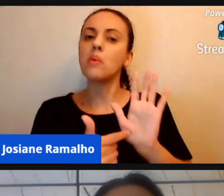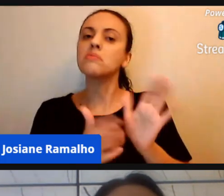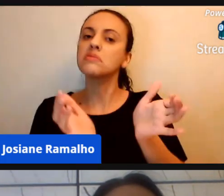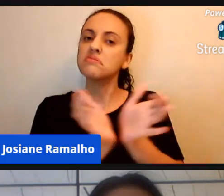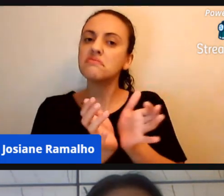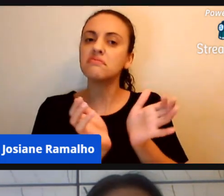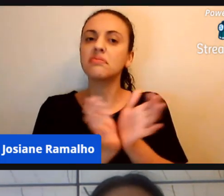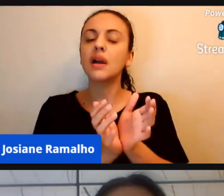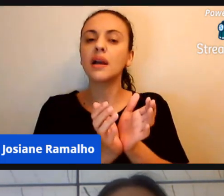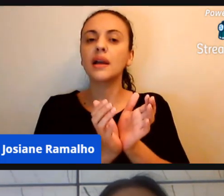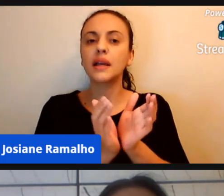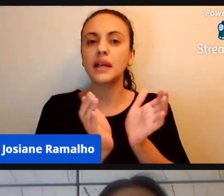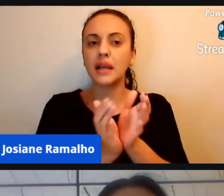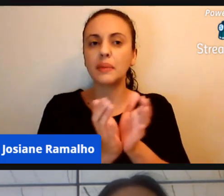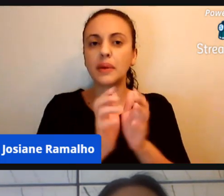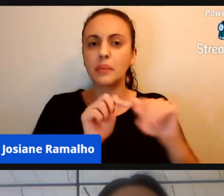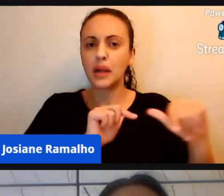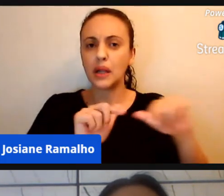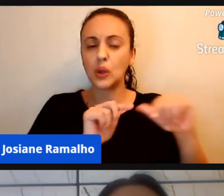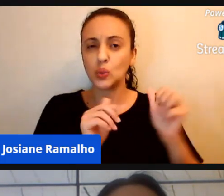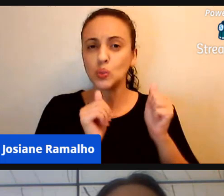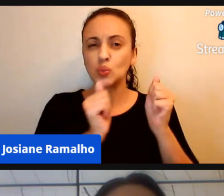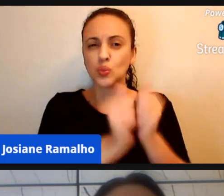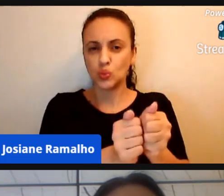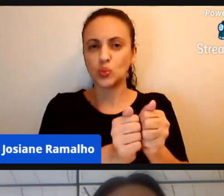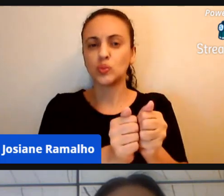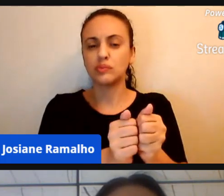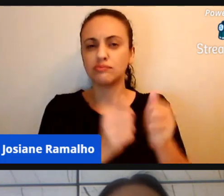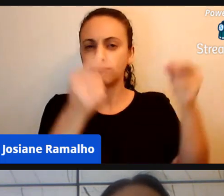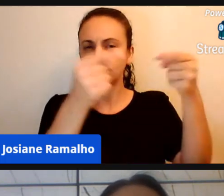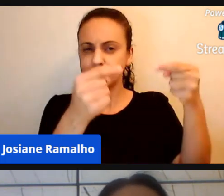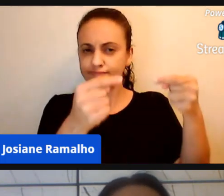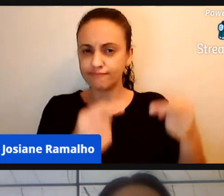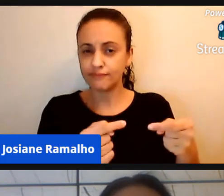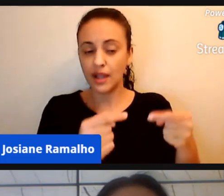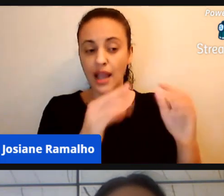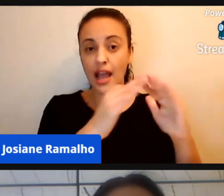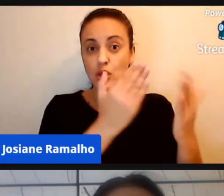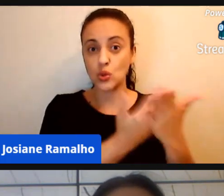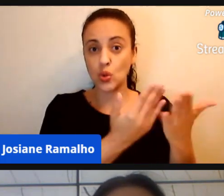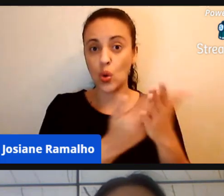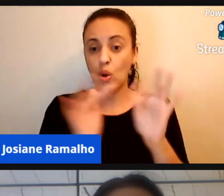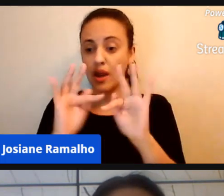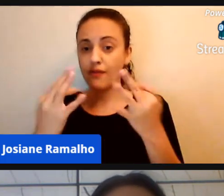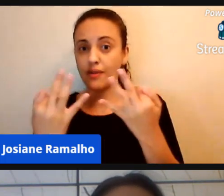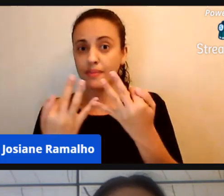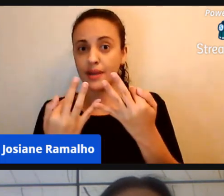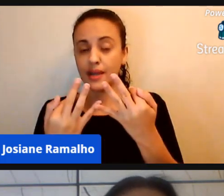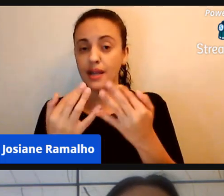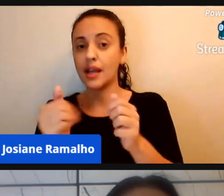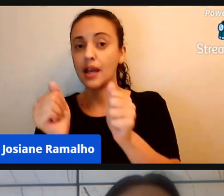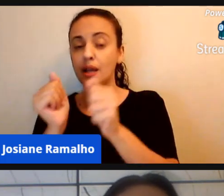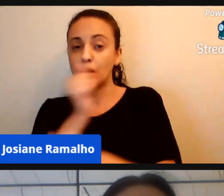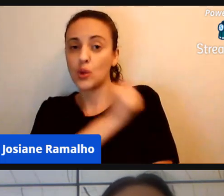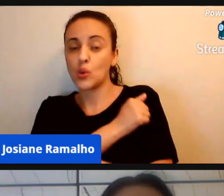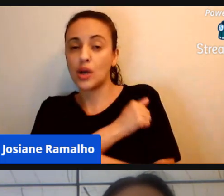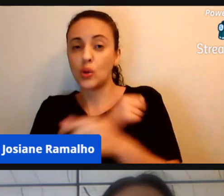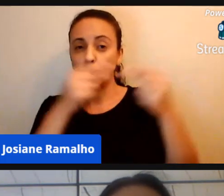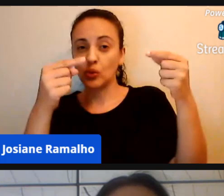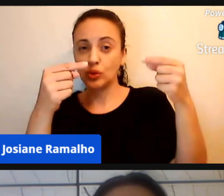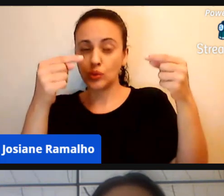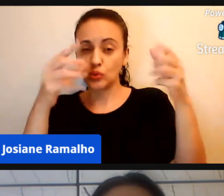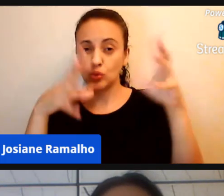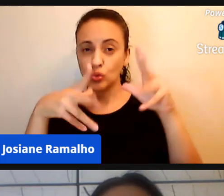equipe está alinhada, né? Tanto com a família quanto com os alunos, que é o nosso foco,